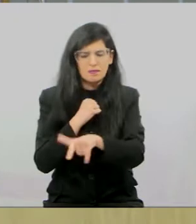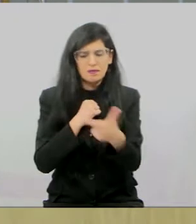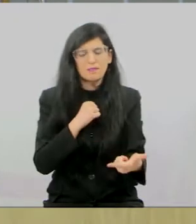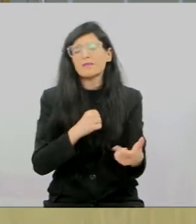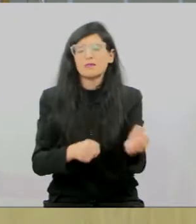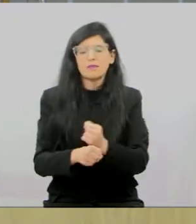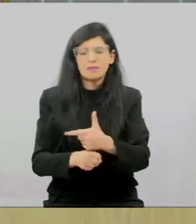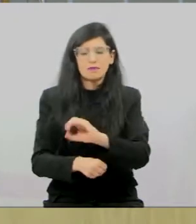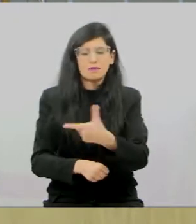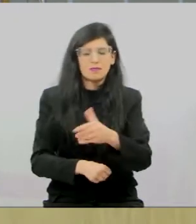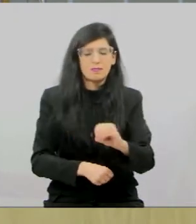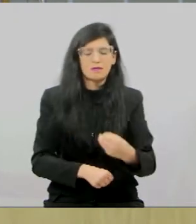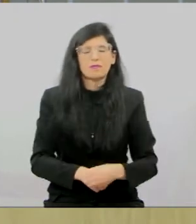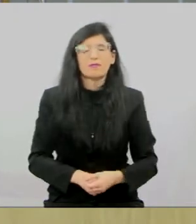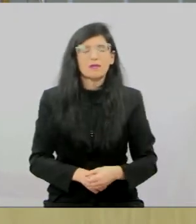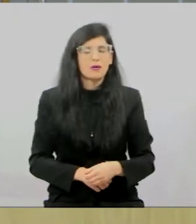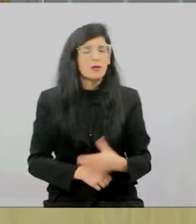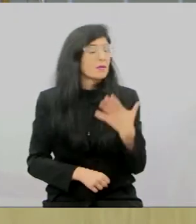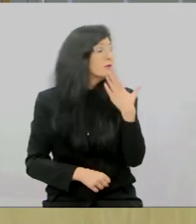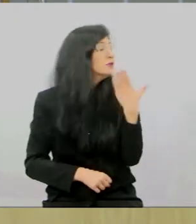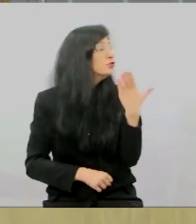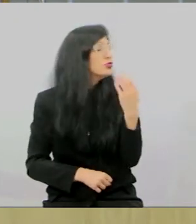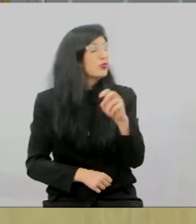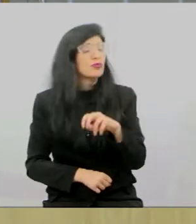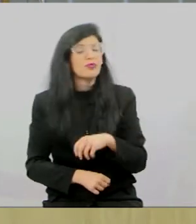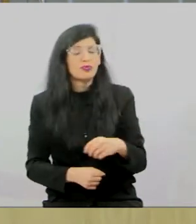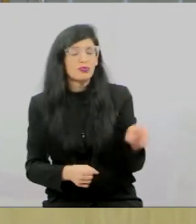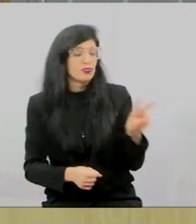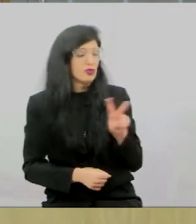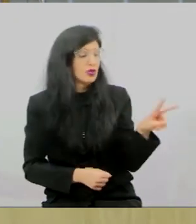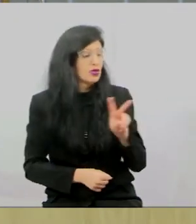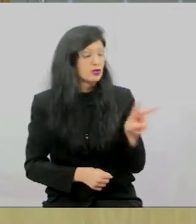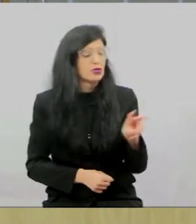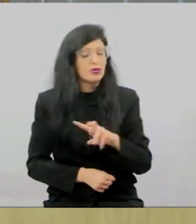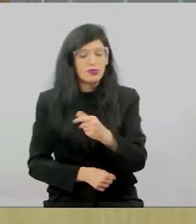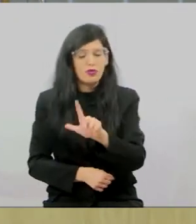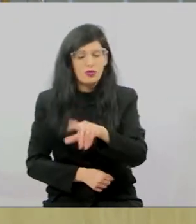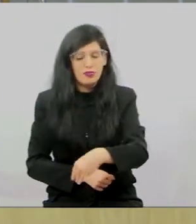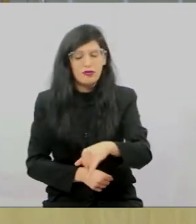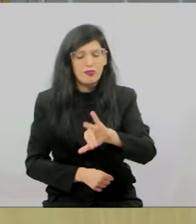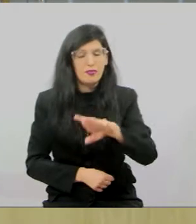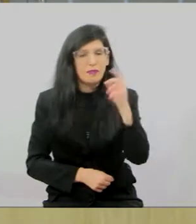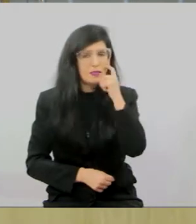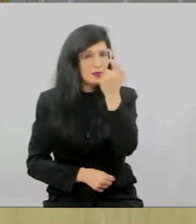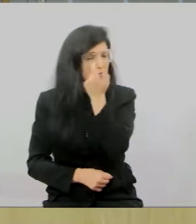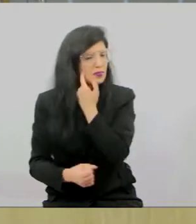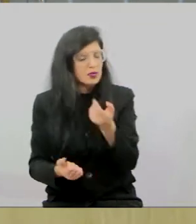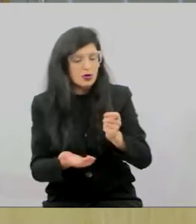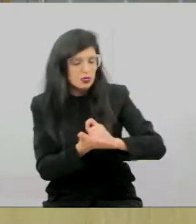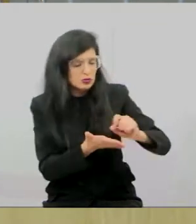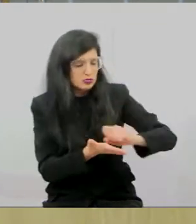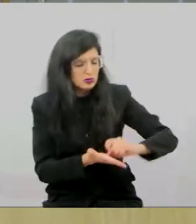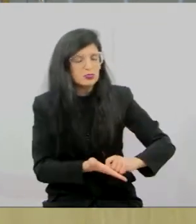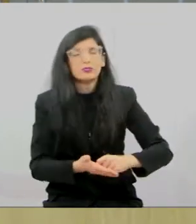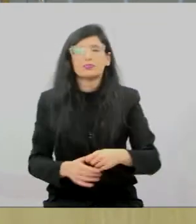2020. Autoria, vereador Valmir do Parque Meia Lua. Não temos mais moção, senhor